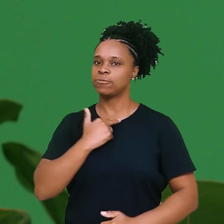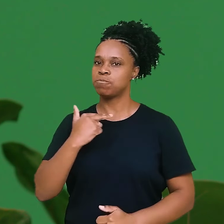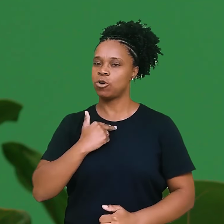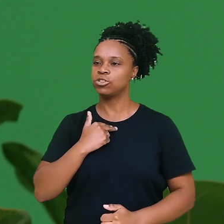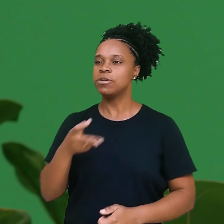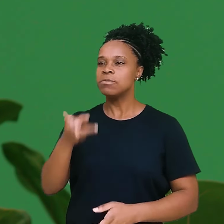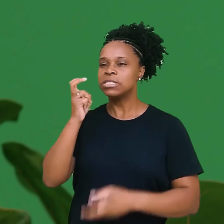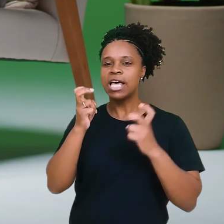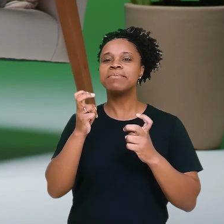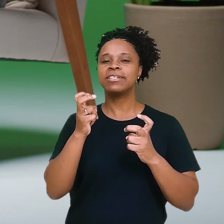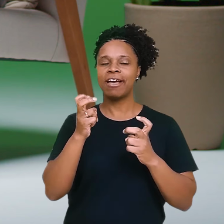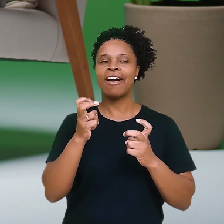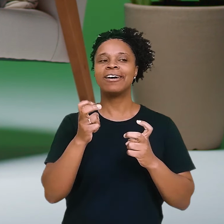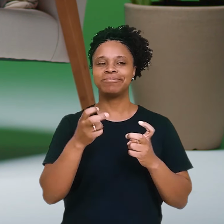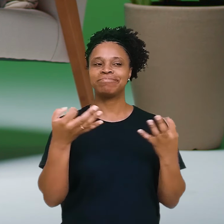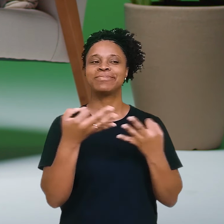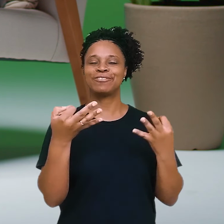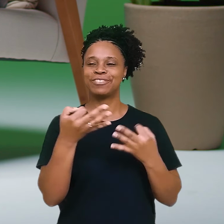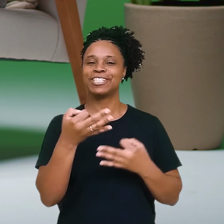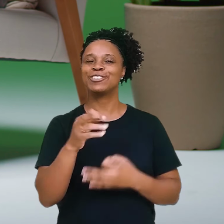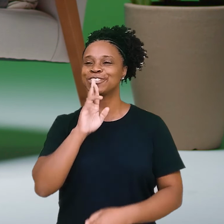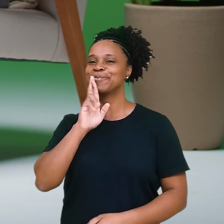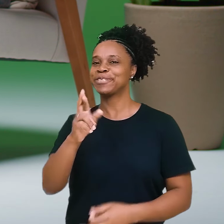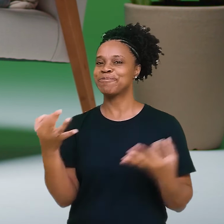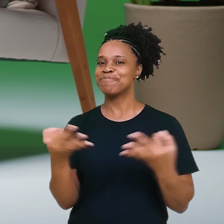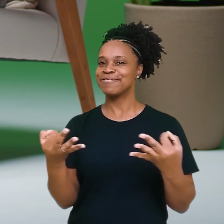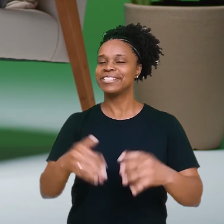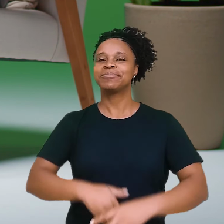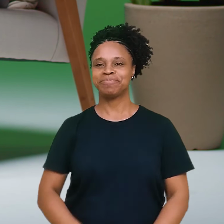diante de alguma injustiça. Perfeito. Não, arrasou na resposta.